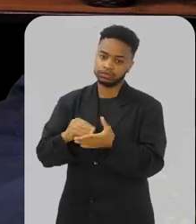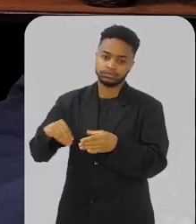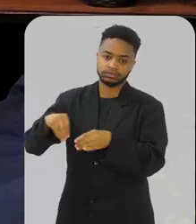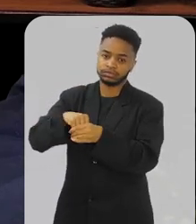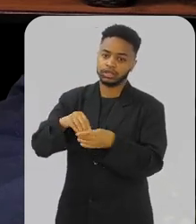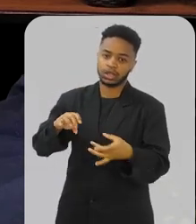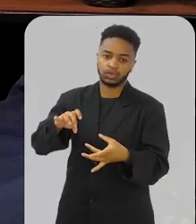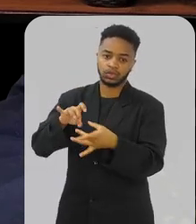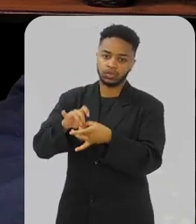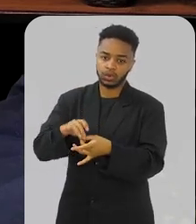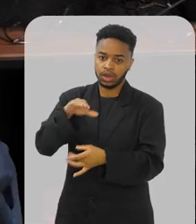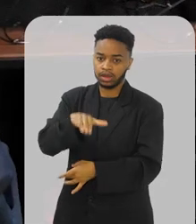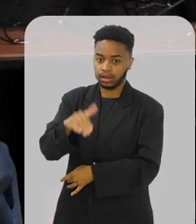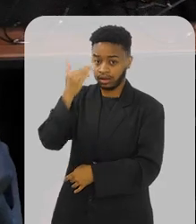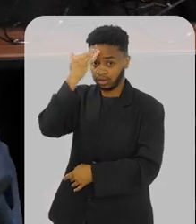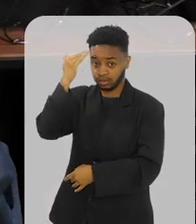candomblé.